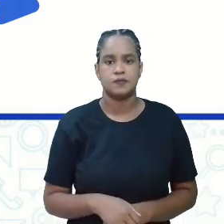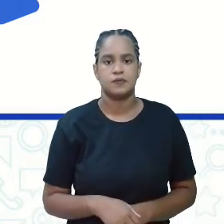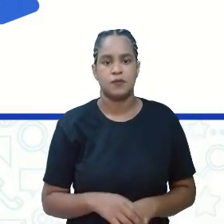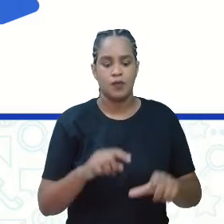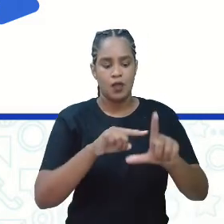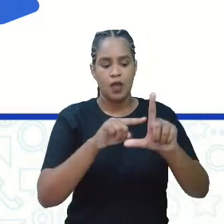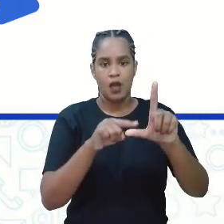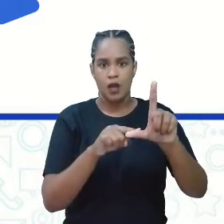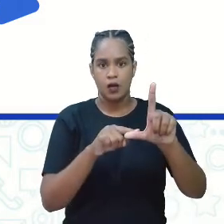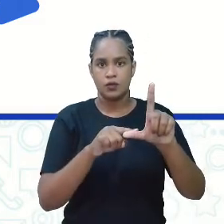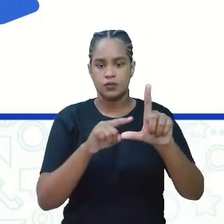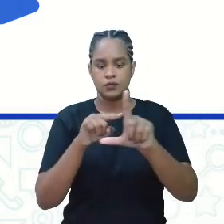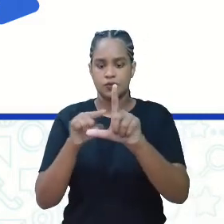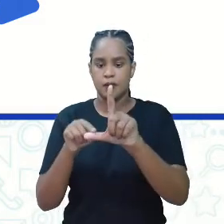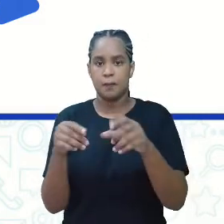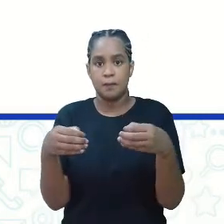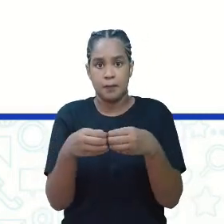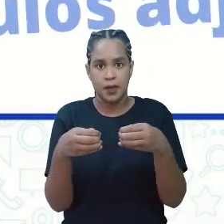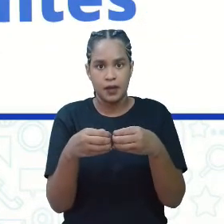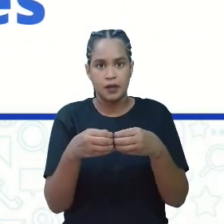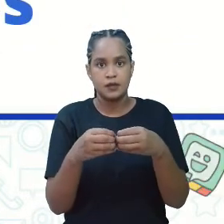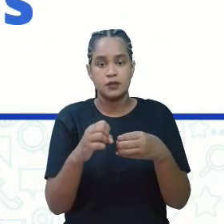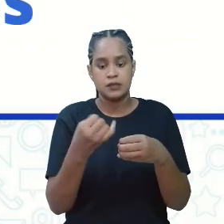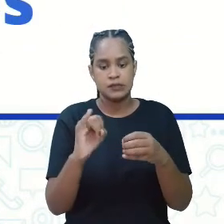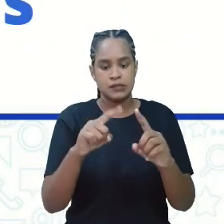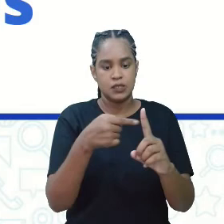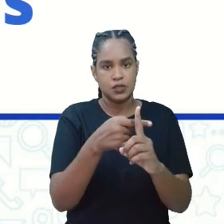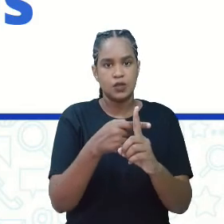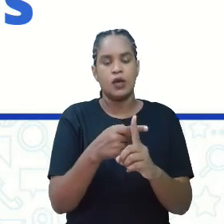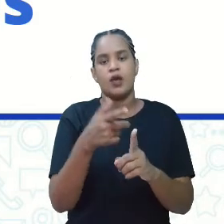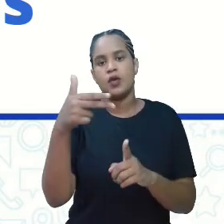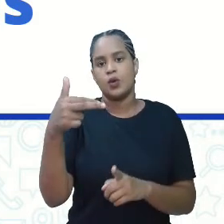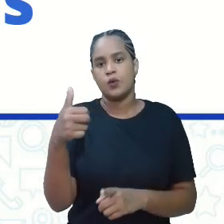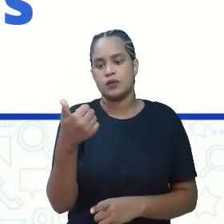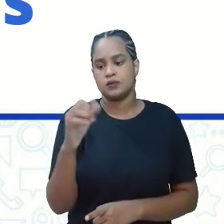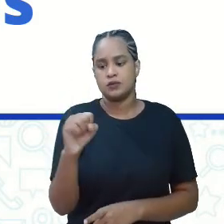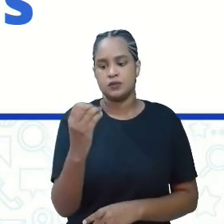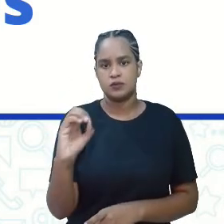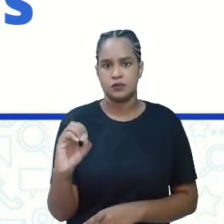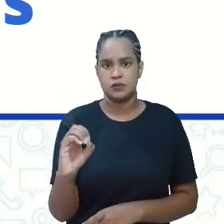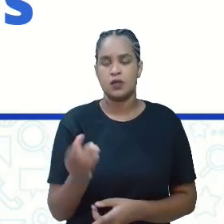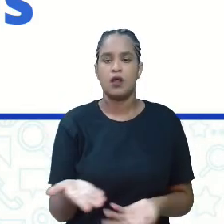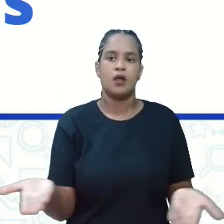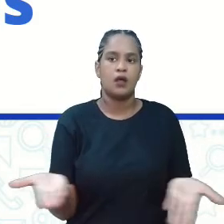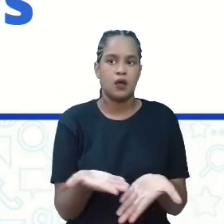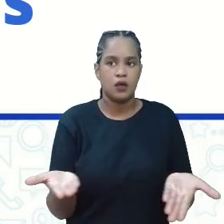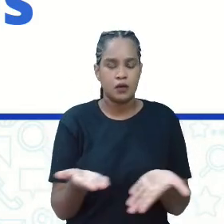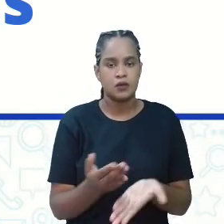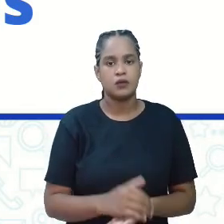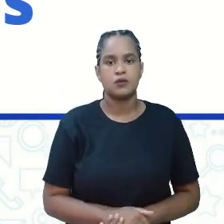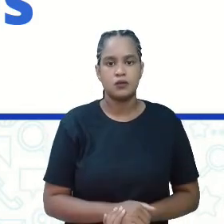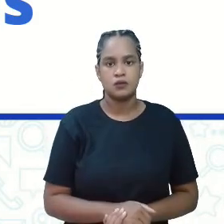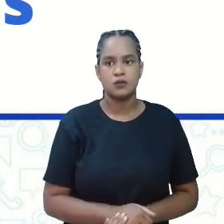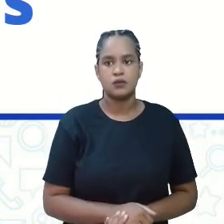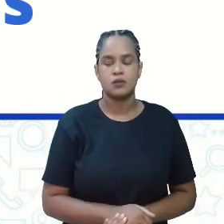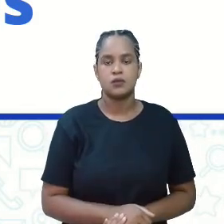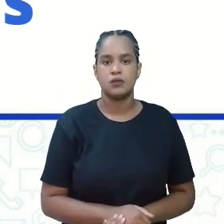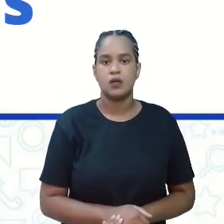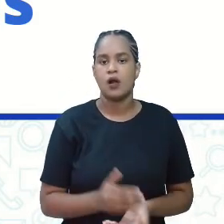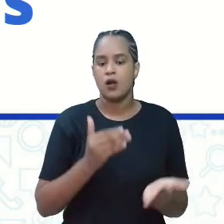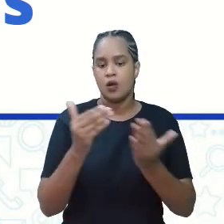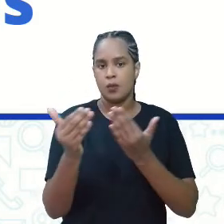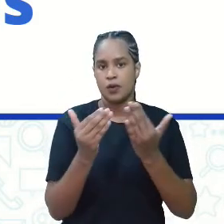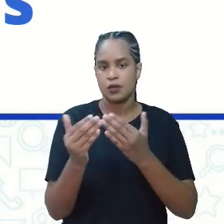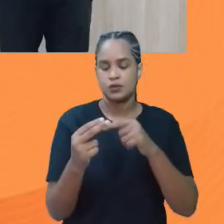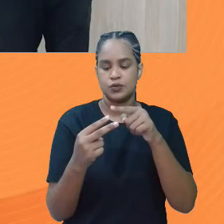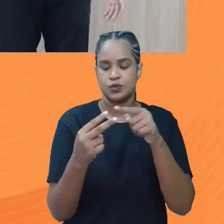soma entre eles é igual a 180. Então, vamos lá, ó. Vamos fazer agora a relação entre os dois ângulos